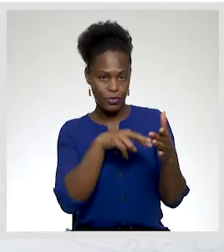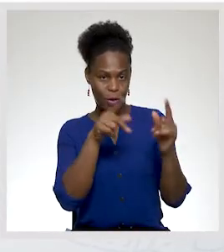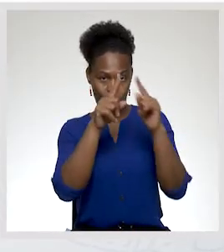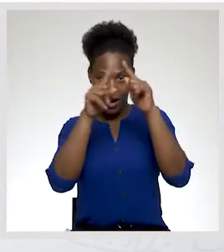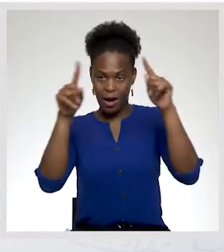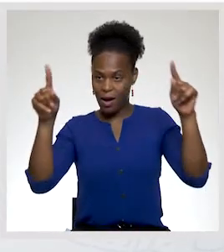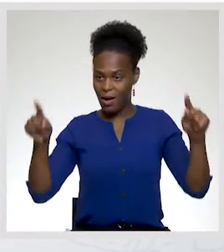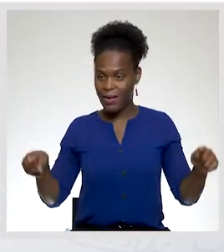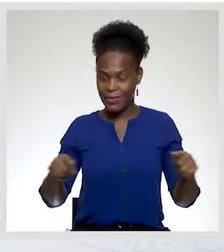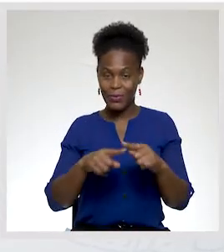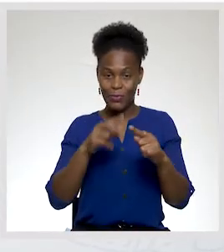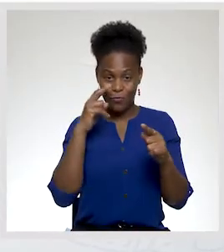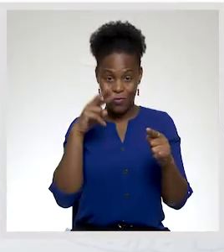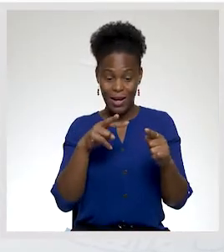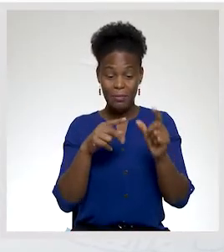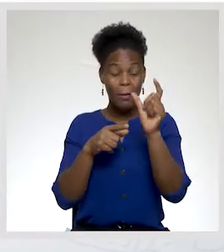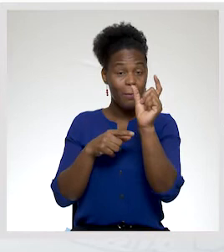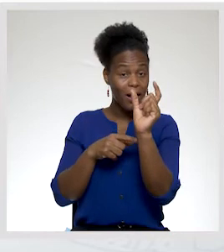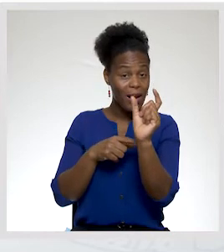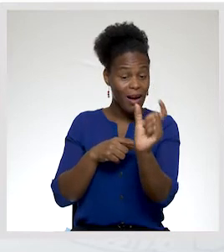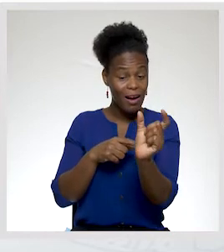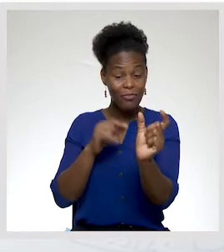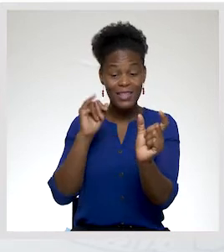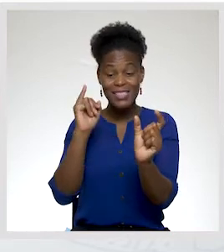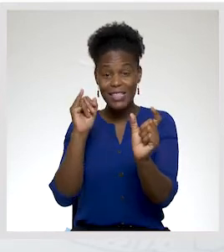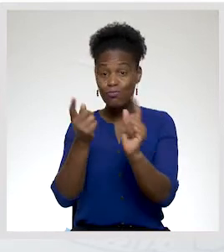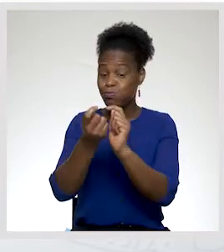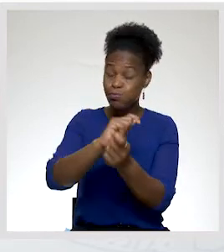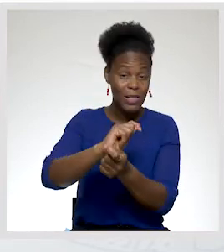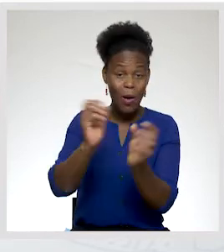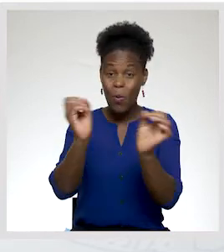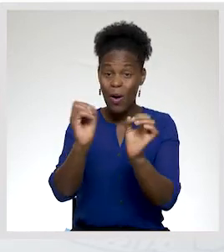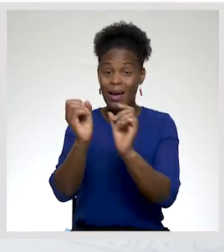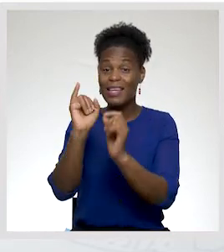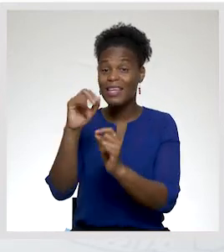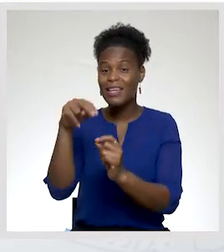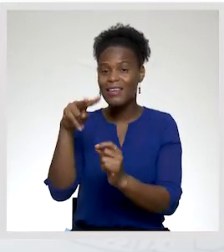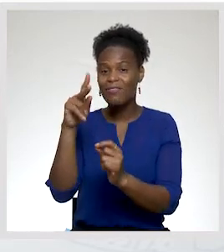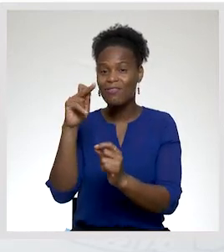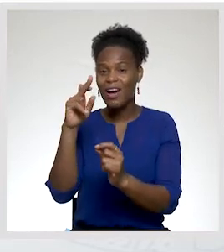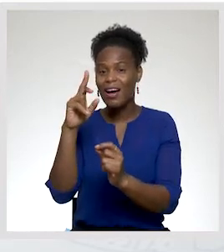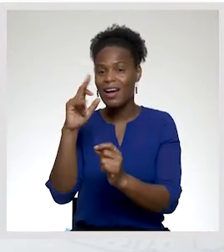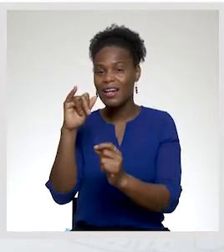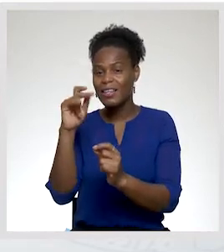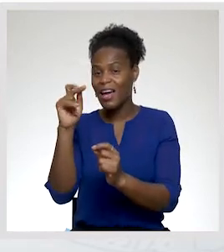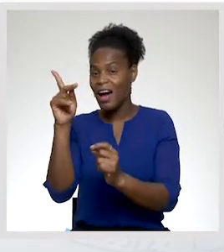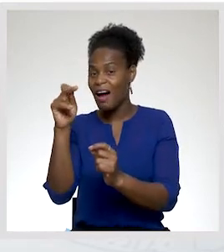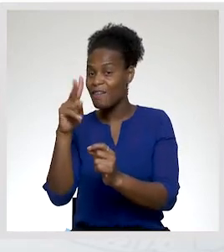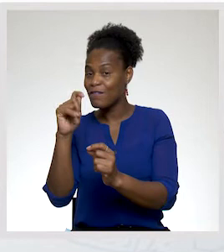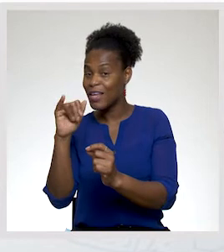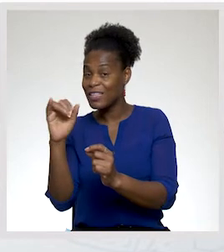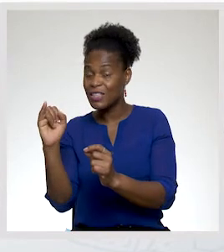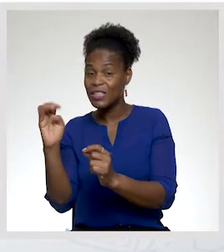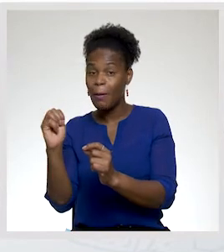Observem o quadro e rodeiem as palavras invariáveis. Temos ali um conjunto de